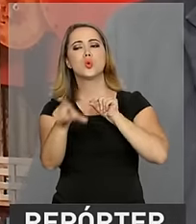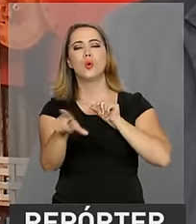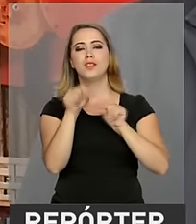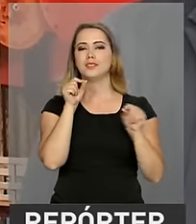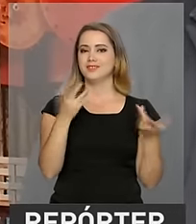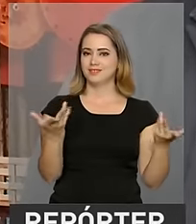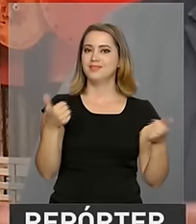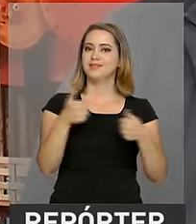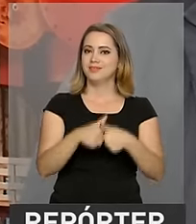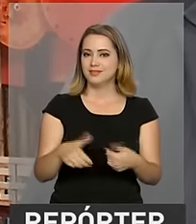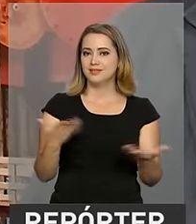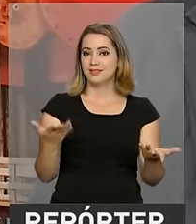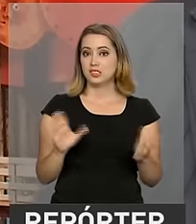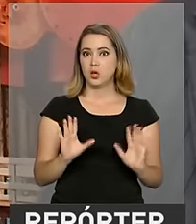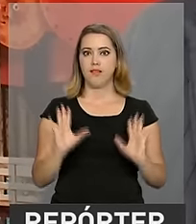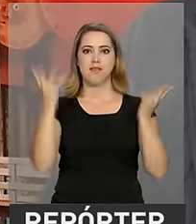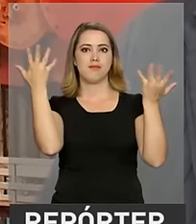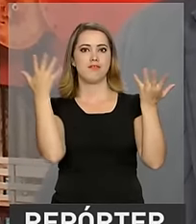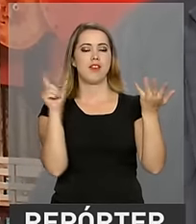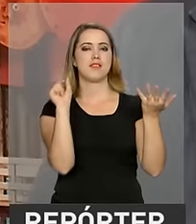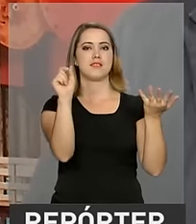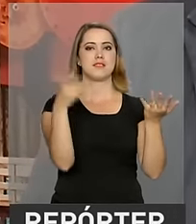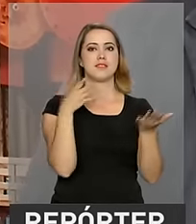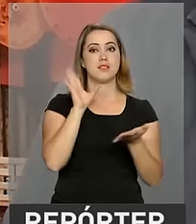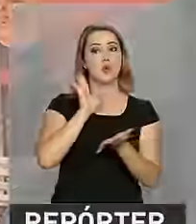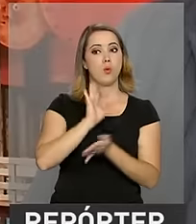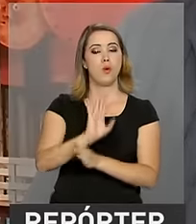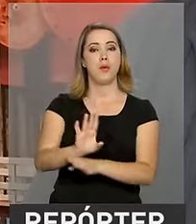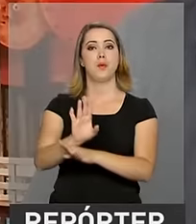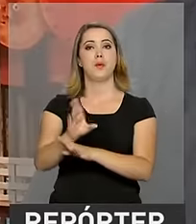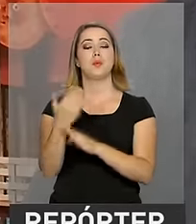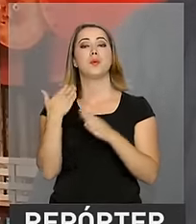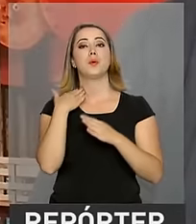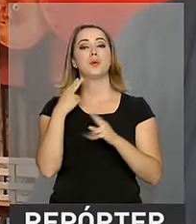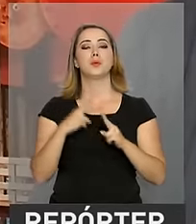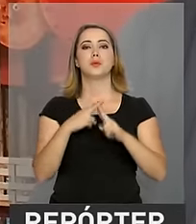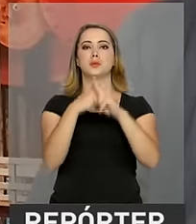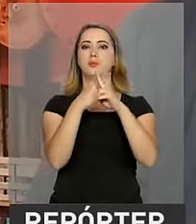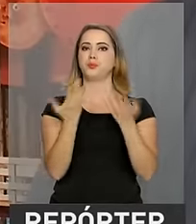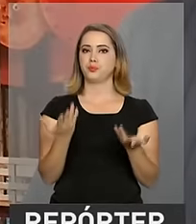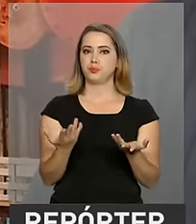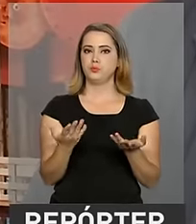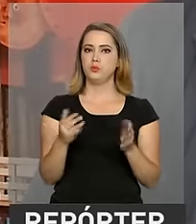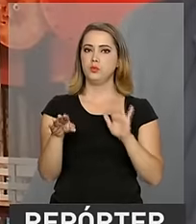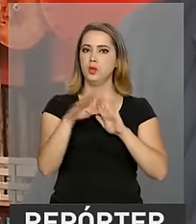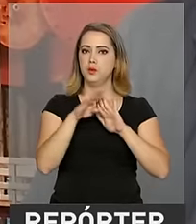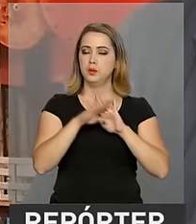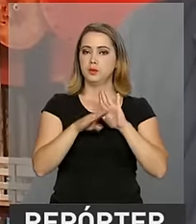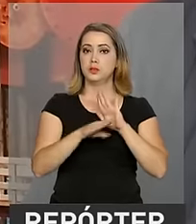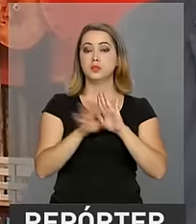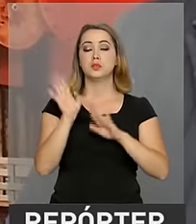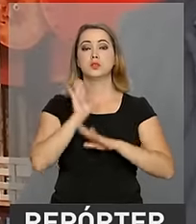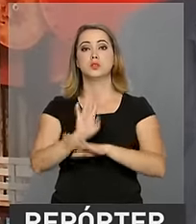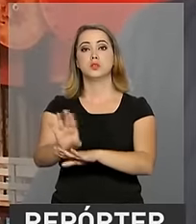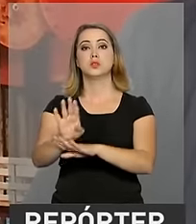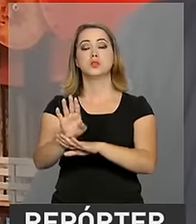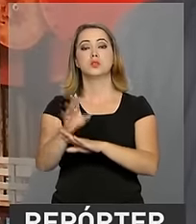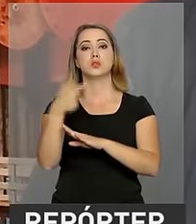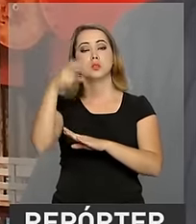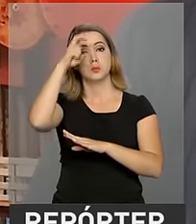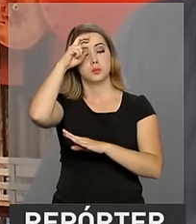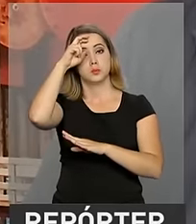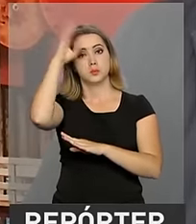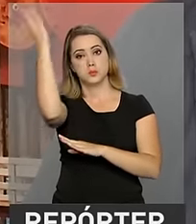que vão estar com festivais patrocinados pela Caixa. O programa de patrimônio, de apoio ao patrimônio cultural